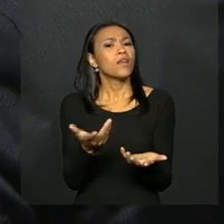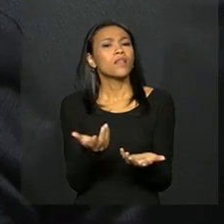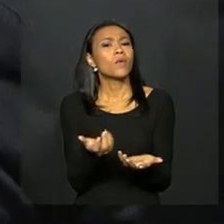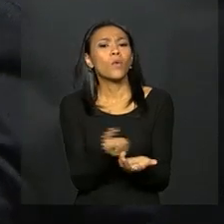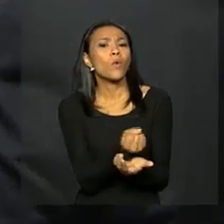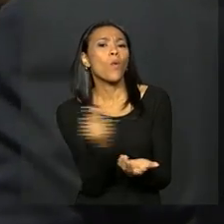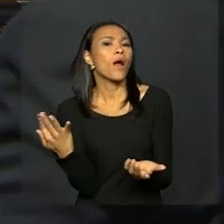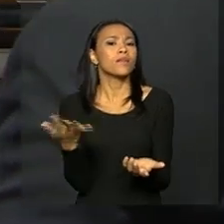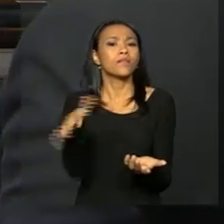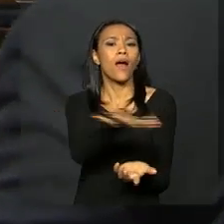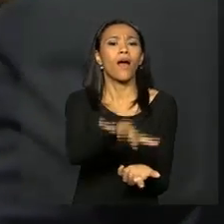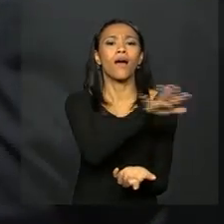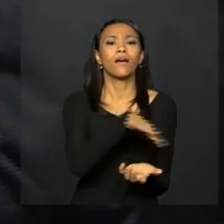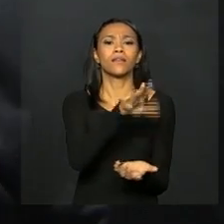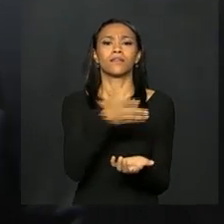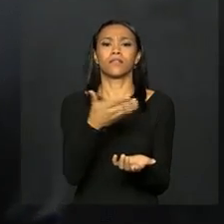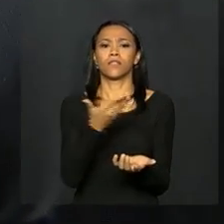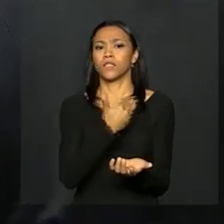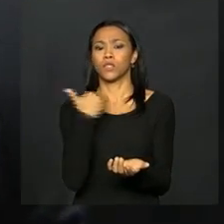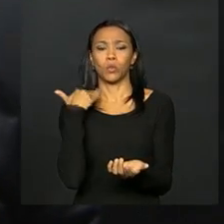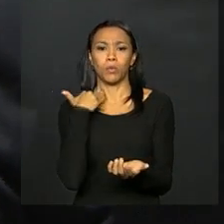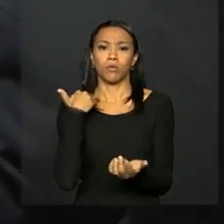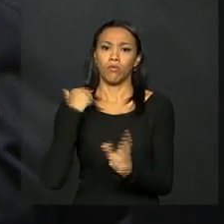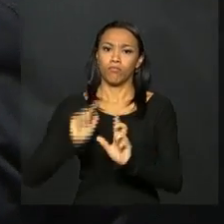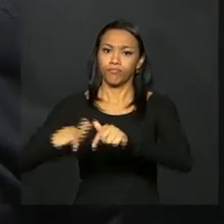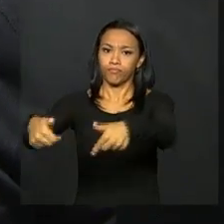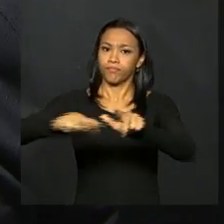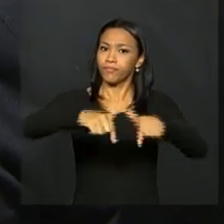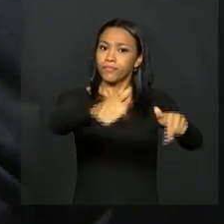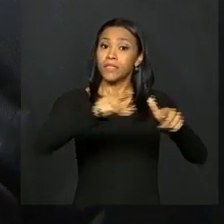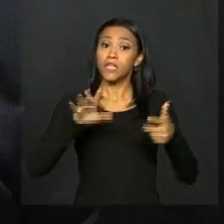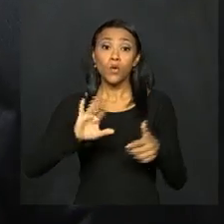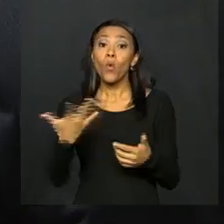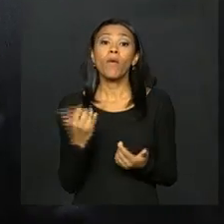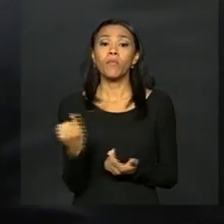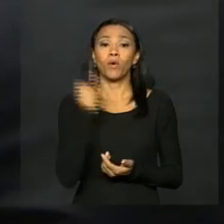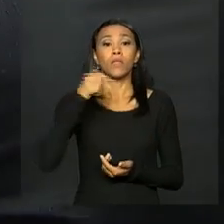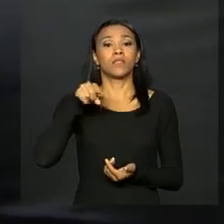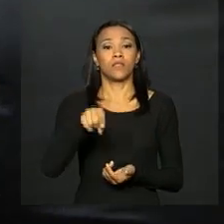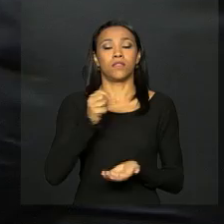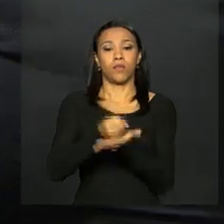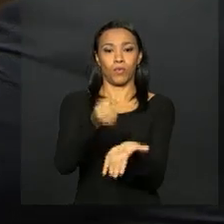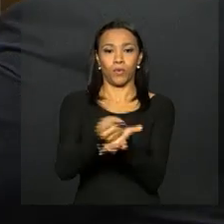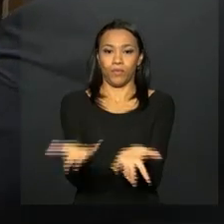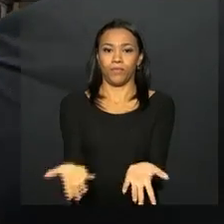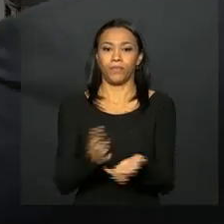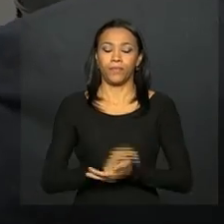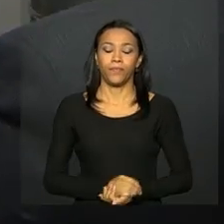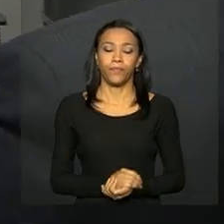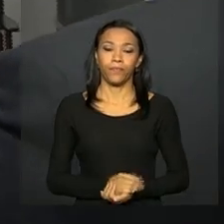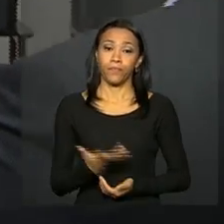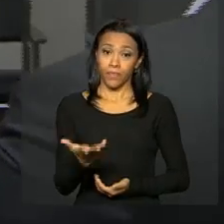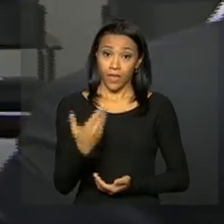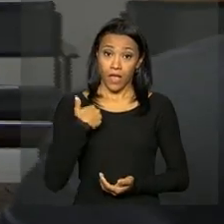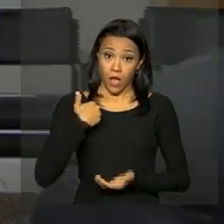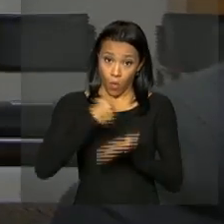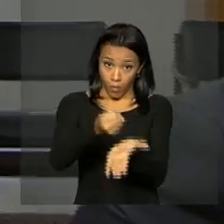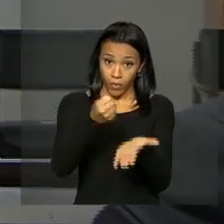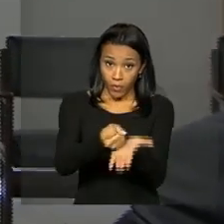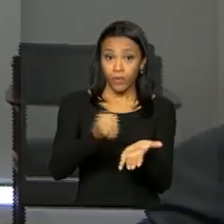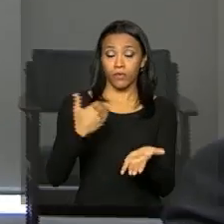o banco atua? Qual que é a importância, na tua avaliação, desse patrocínio para o esporte brasileiro como um todo? Enquanto patrocínio, a